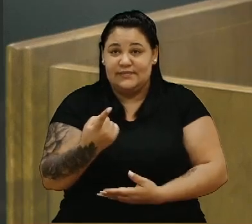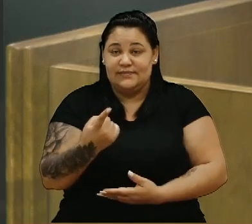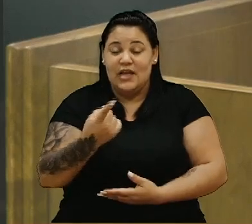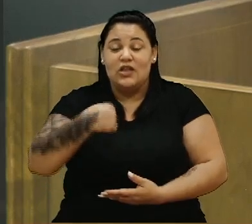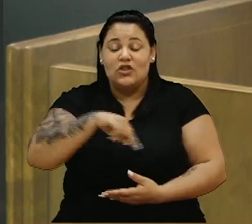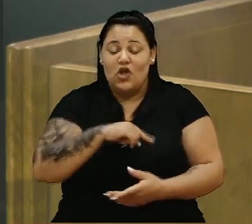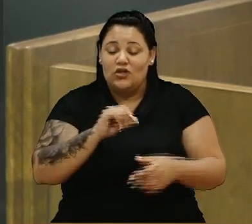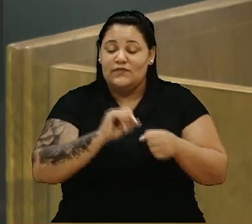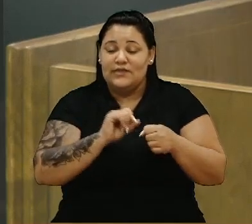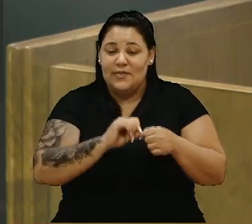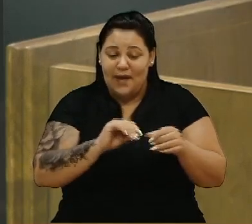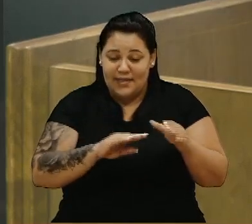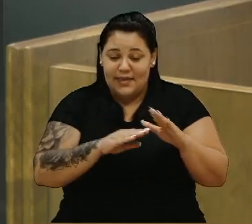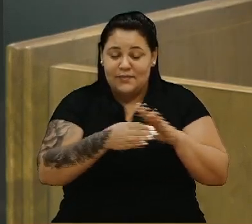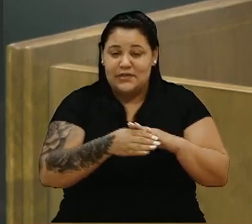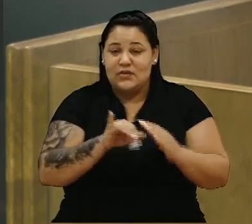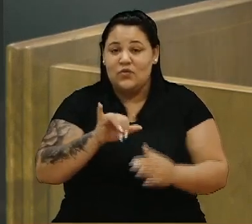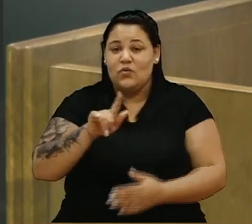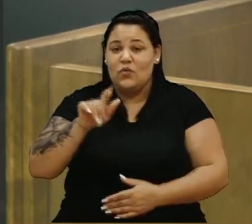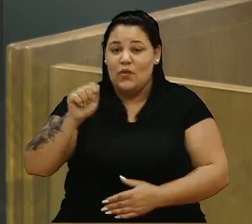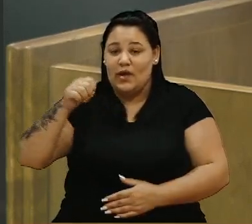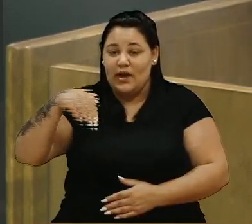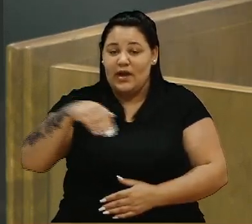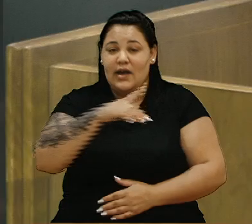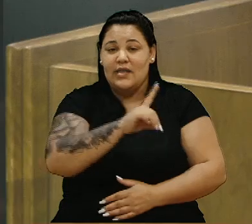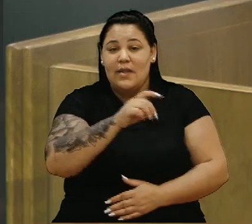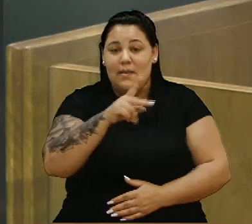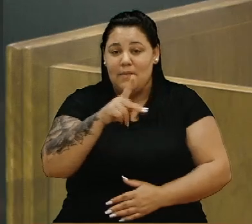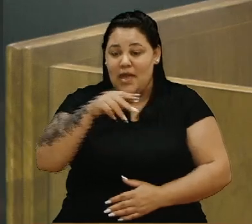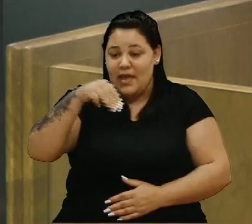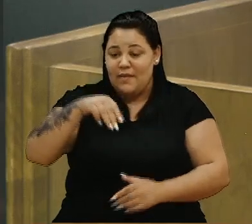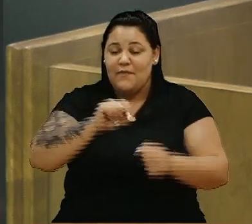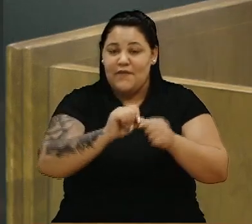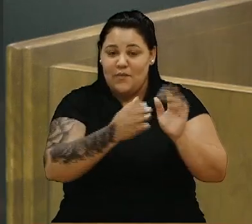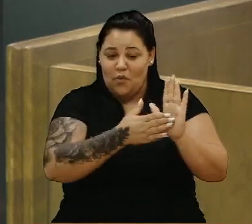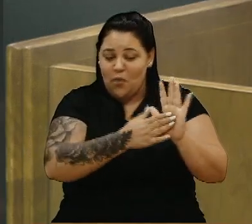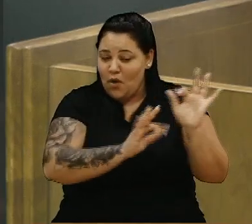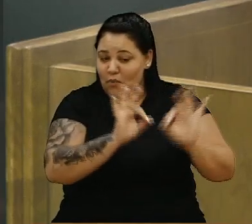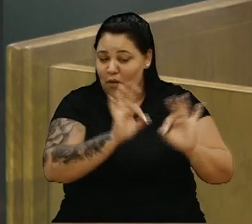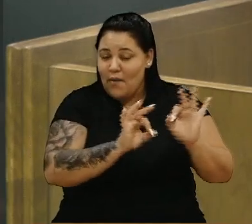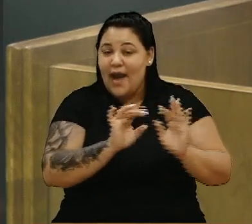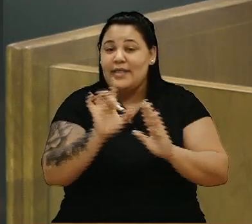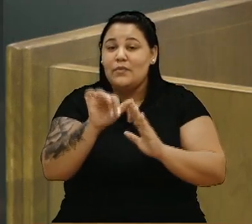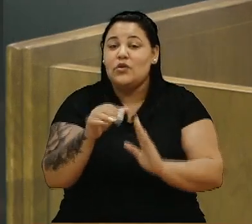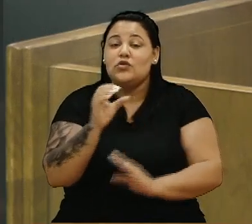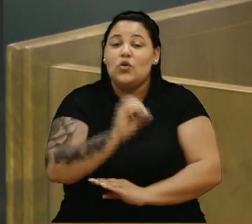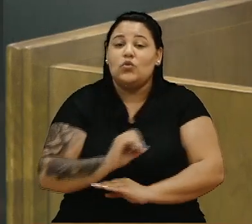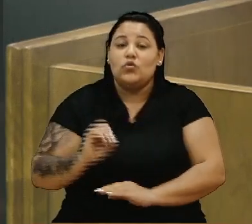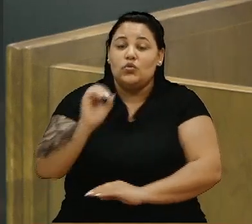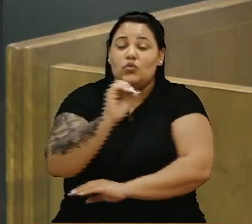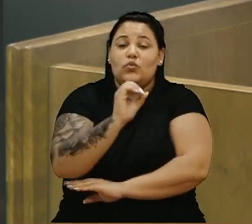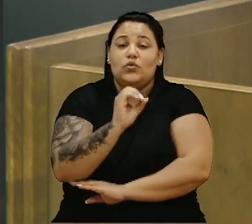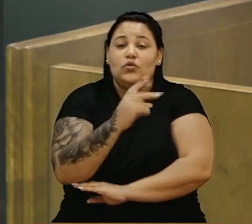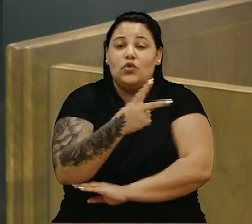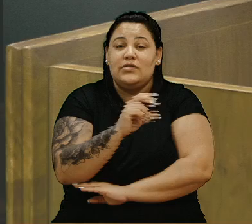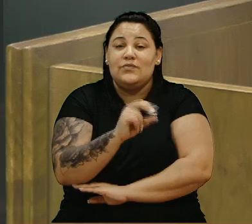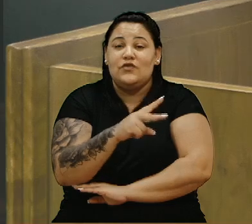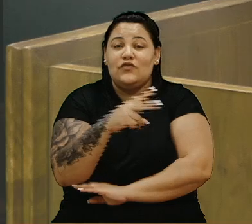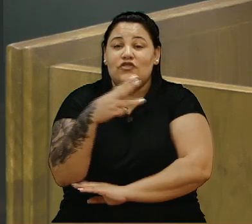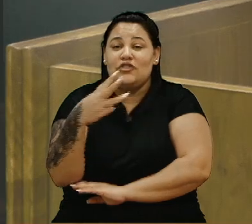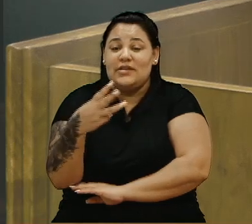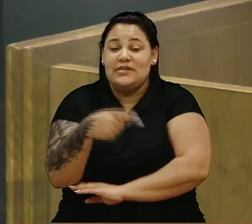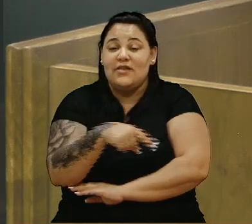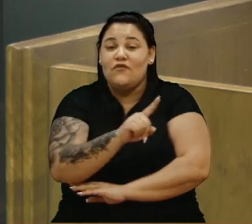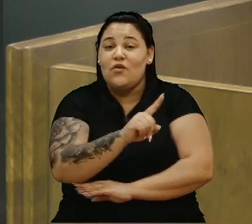fizemos a adequação que o IGAN e a DPM propôs. Em outubro de 2023, ele foi para o